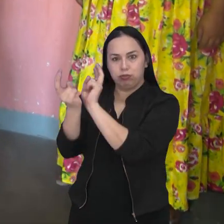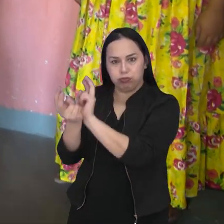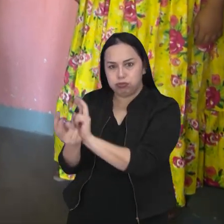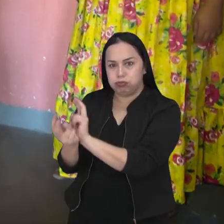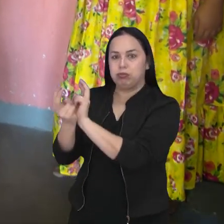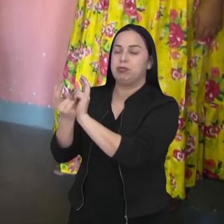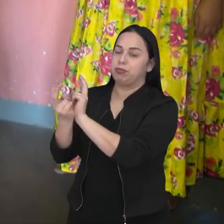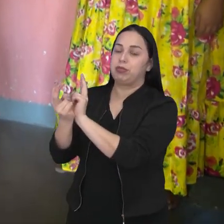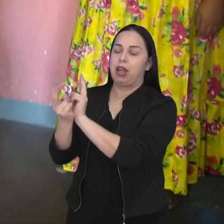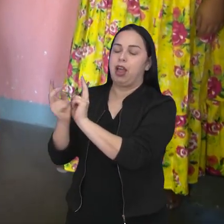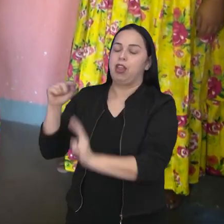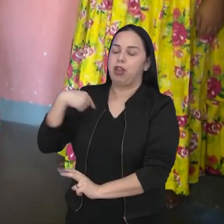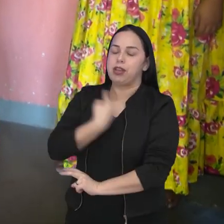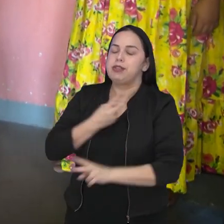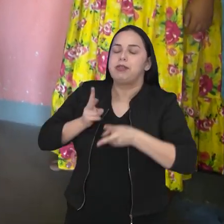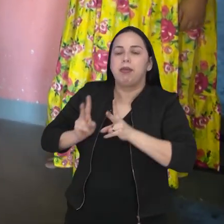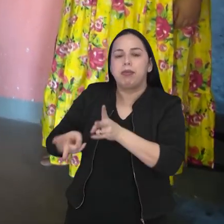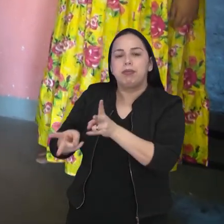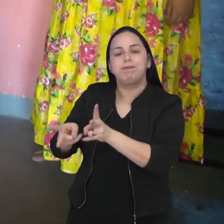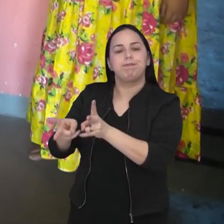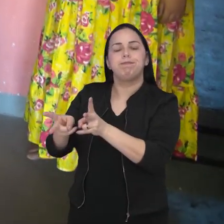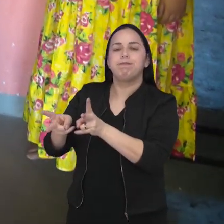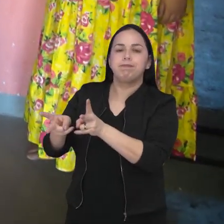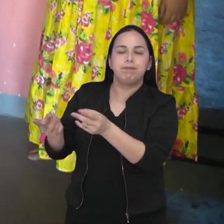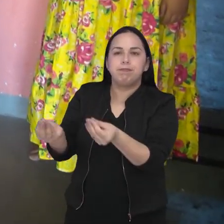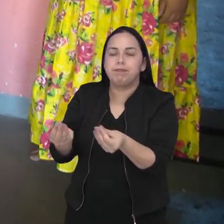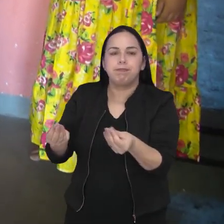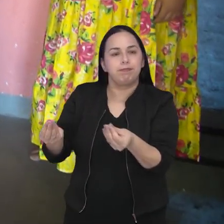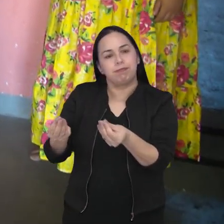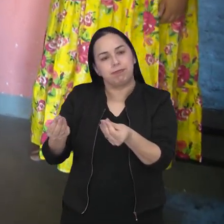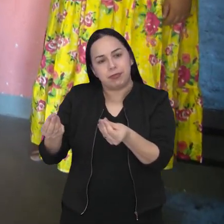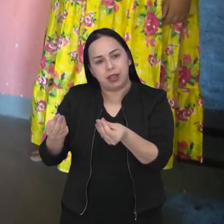Nas rodas de jongo, a gente sempre